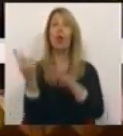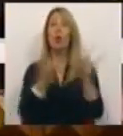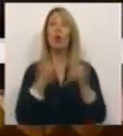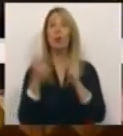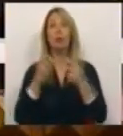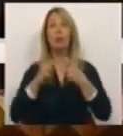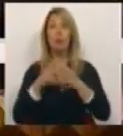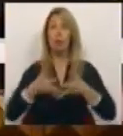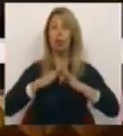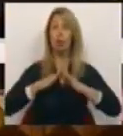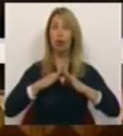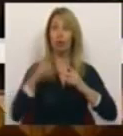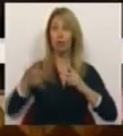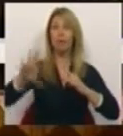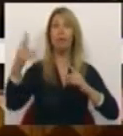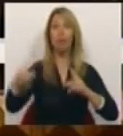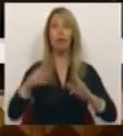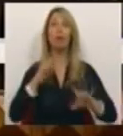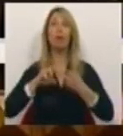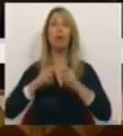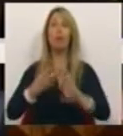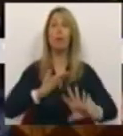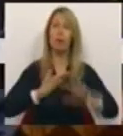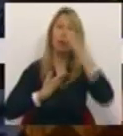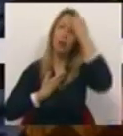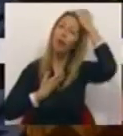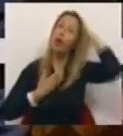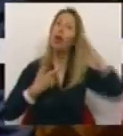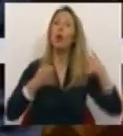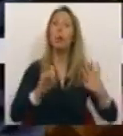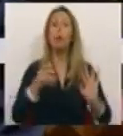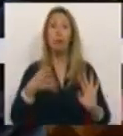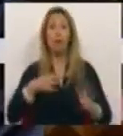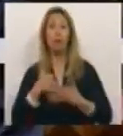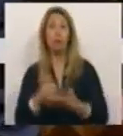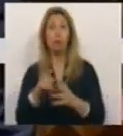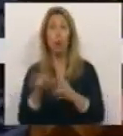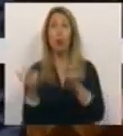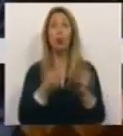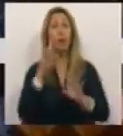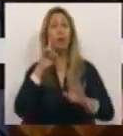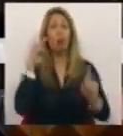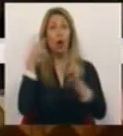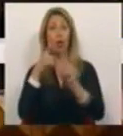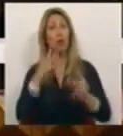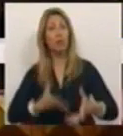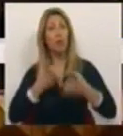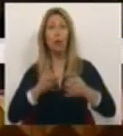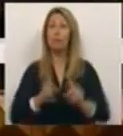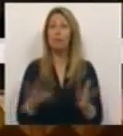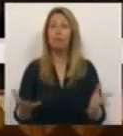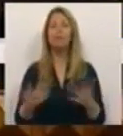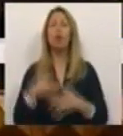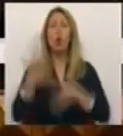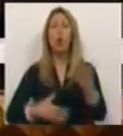que é o problema da dívida. E o PCP intervém neste debate procurando contribuir para esse objetivo. Defendemos não só aquilo que nos parece que é, continua a